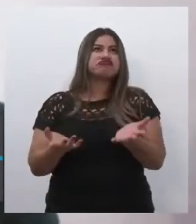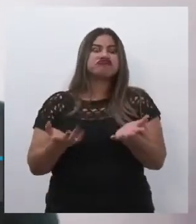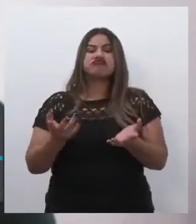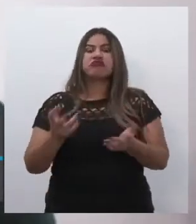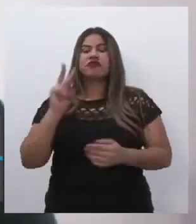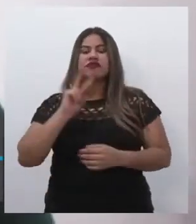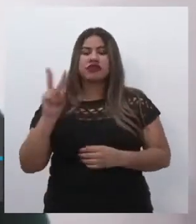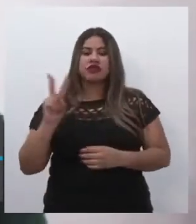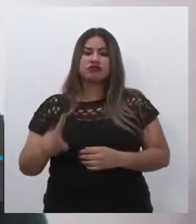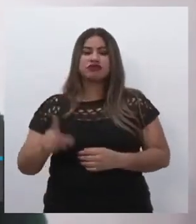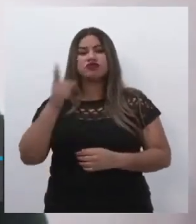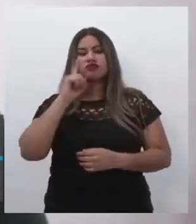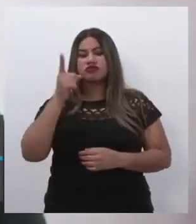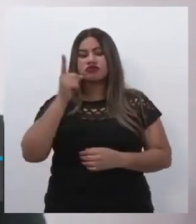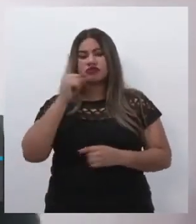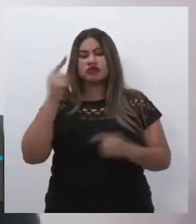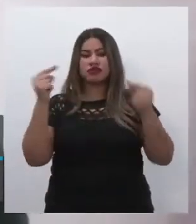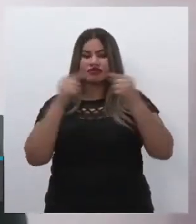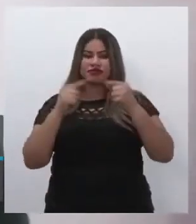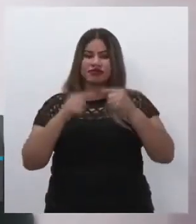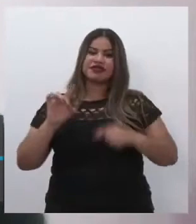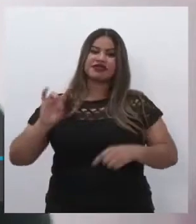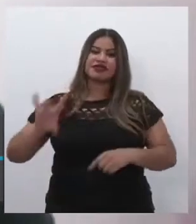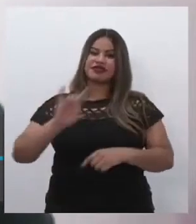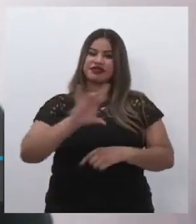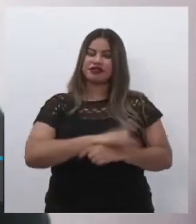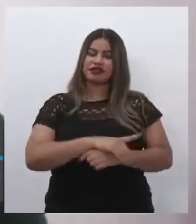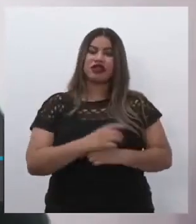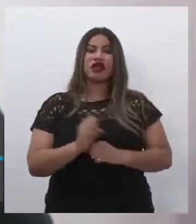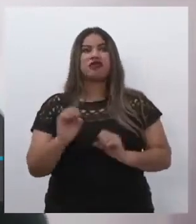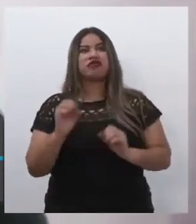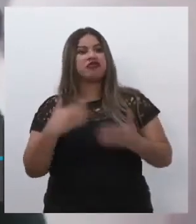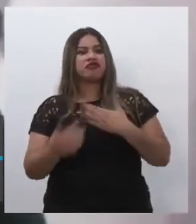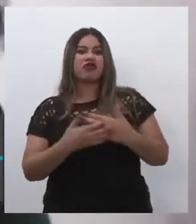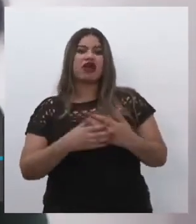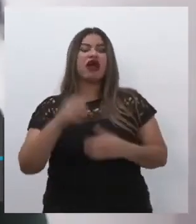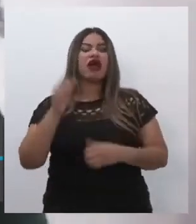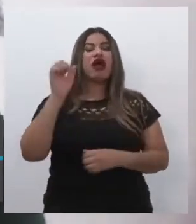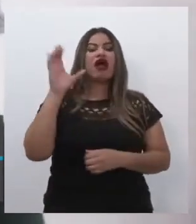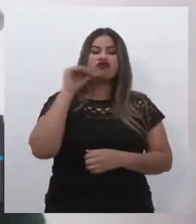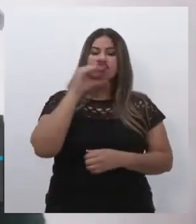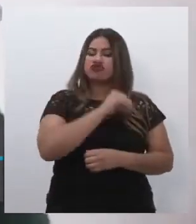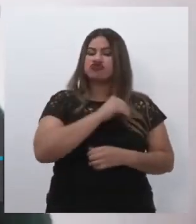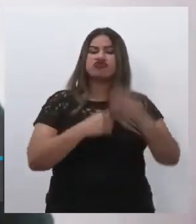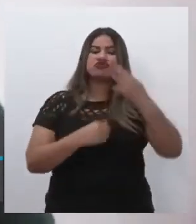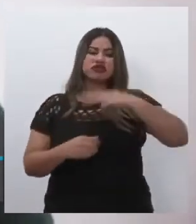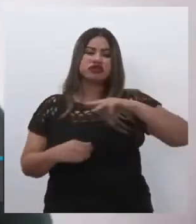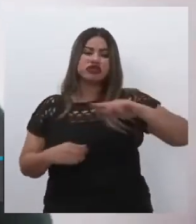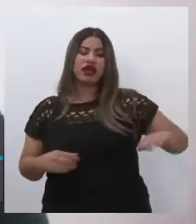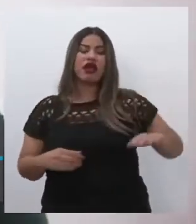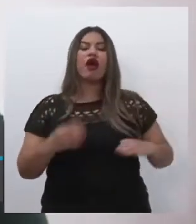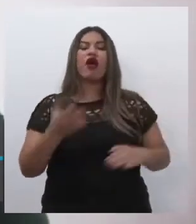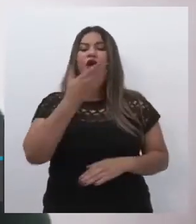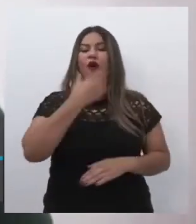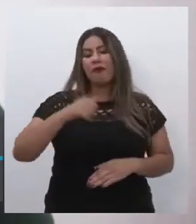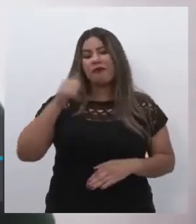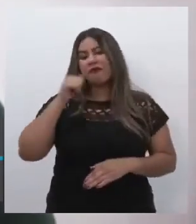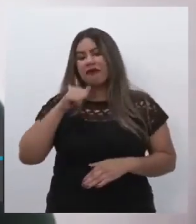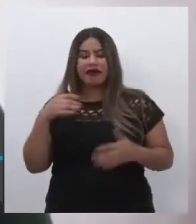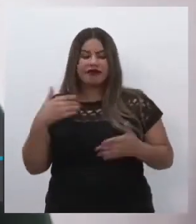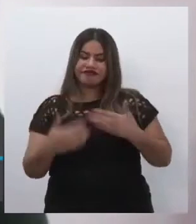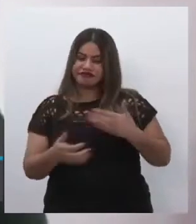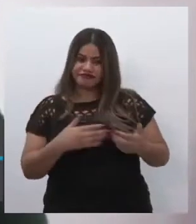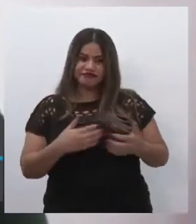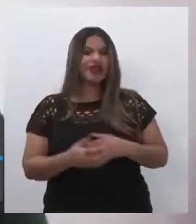vitaminas diárias que cada indivíduo necessita, o adulto, a criança, o homem e a mulher. E aí, o que a gente